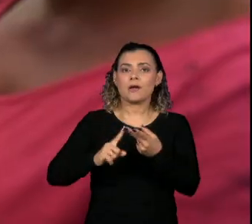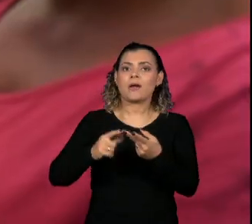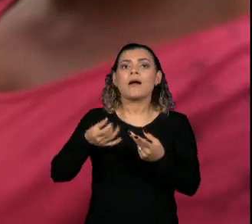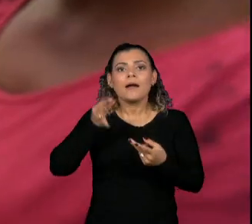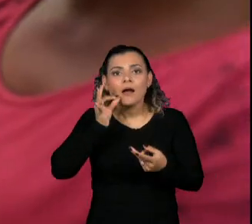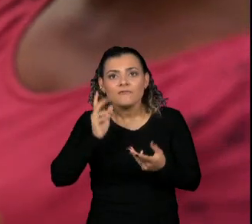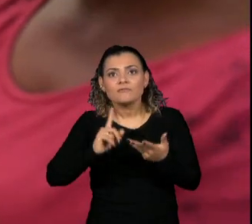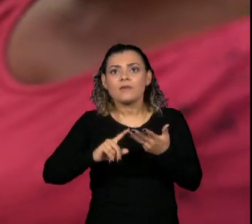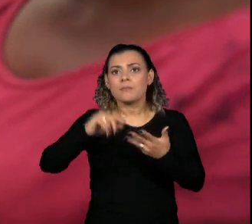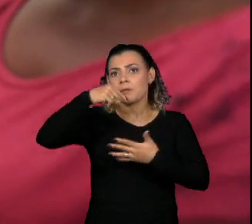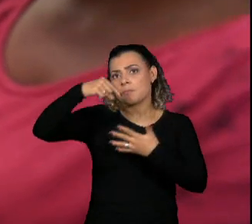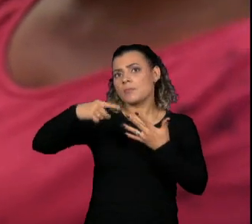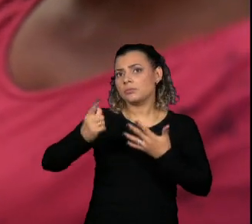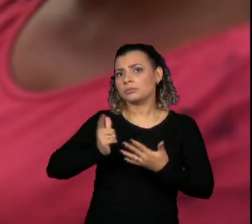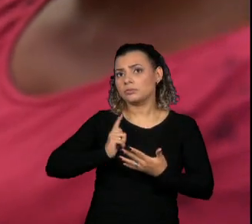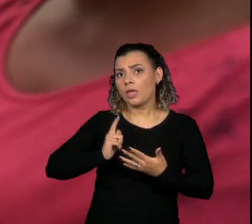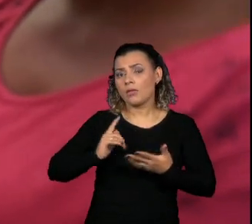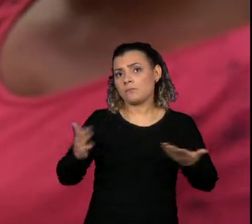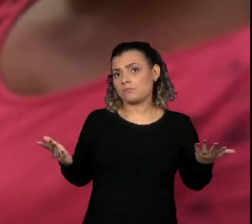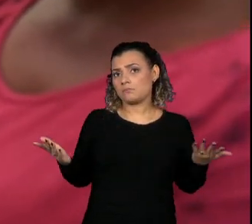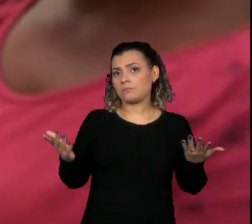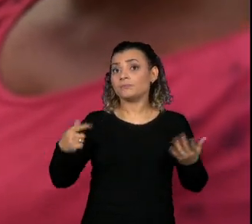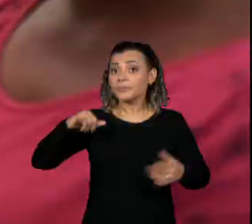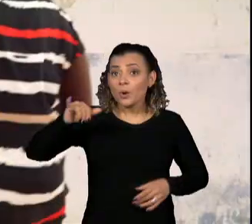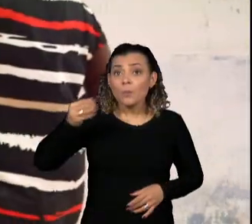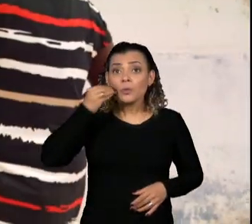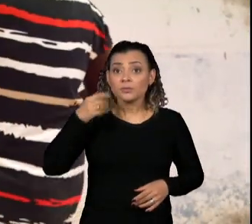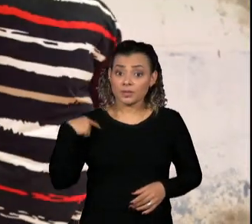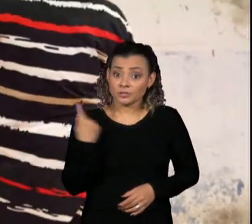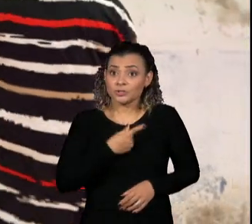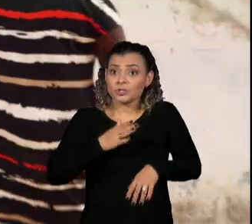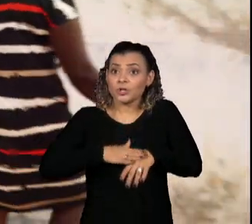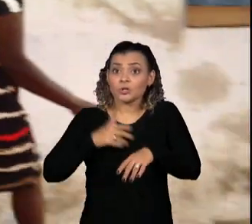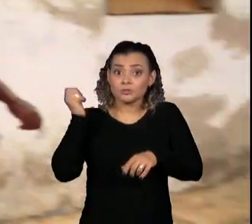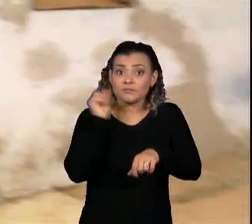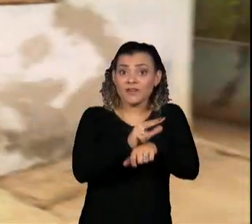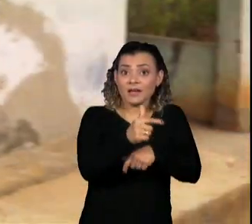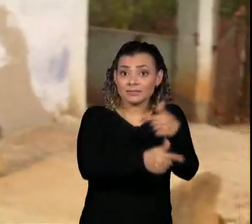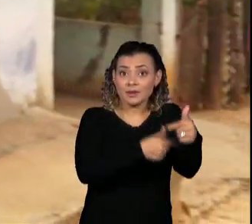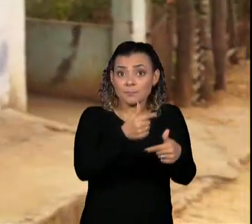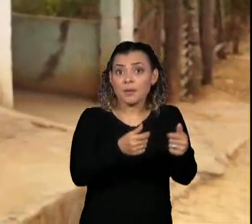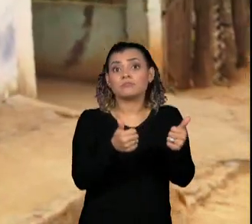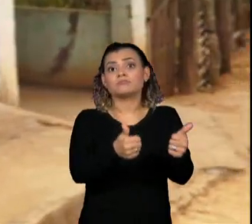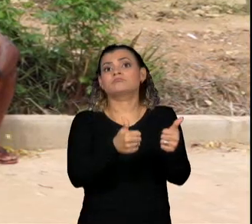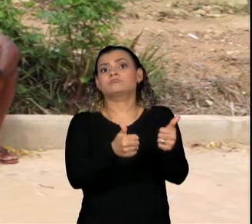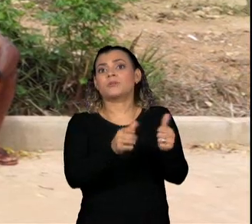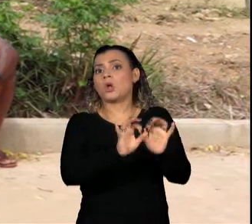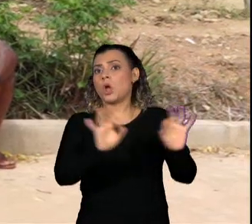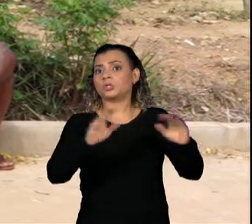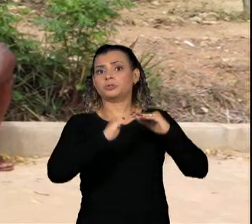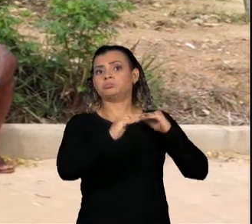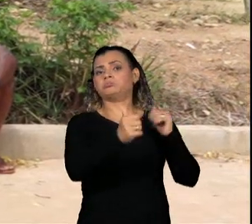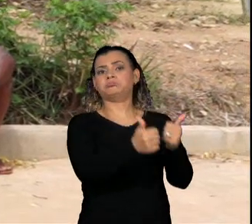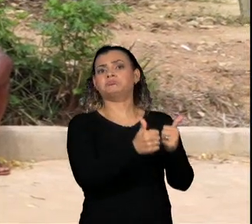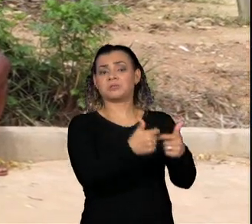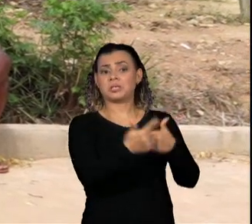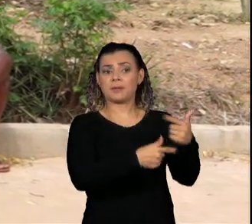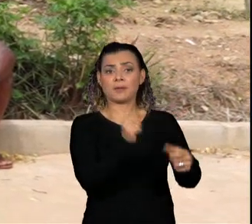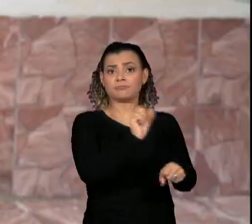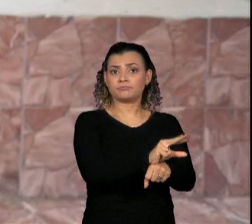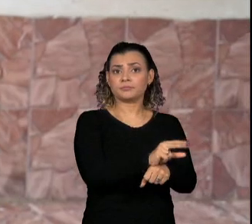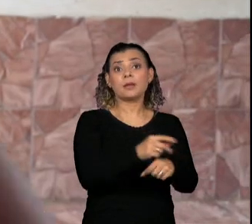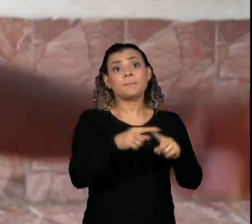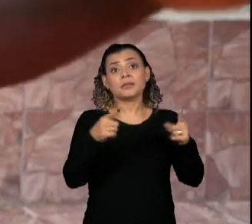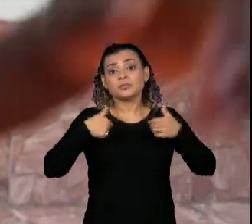planta. Que se aqui tivesse oportunidade pra gente ter um emprego, sabe, fixo, a gente já ficaria aqui, porque a gente se sente bem